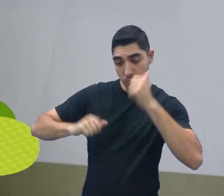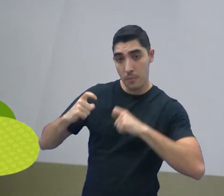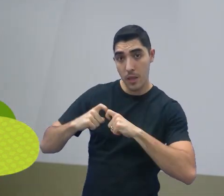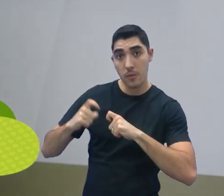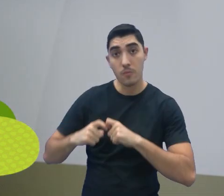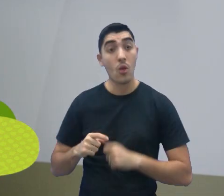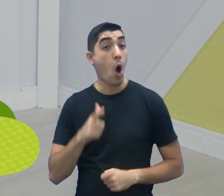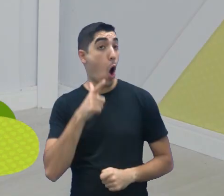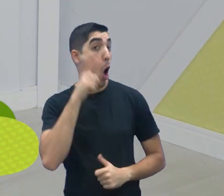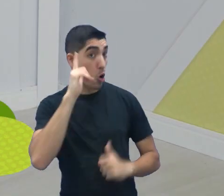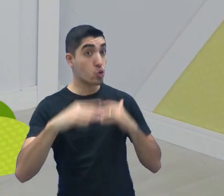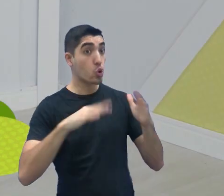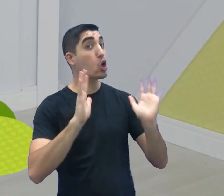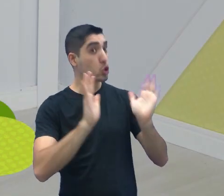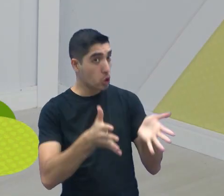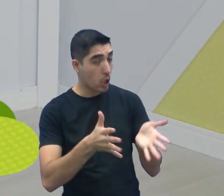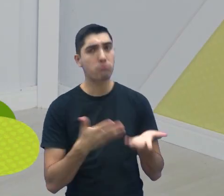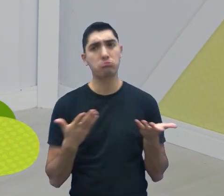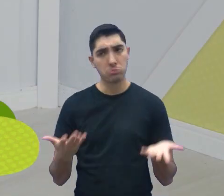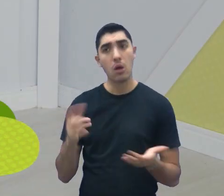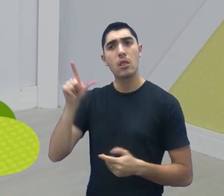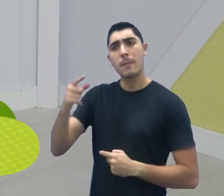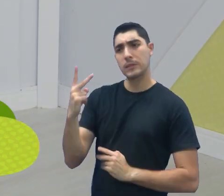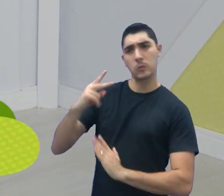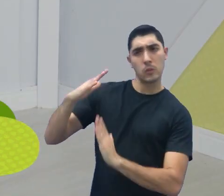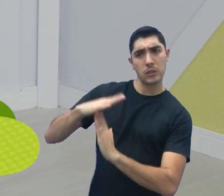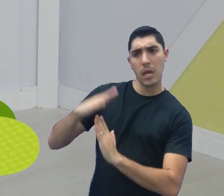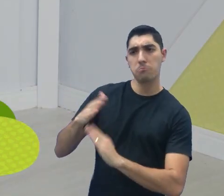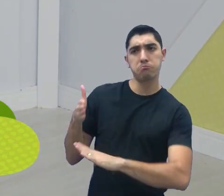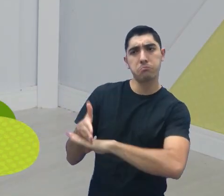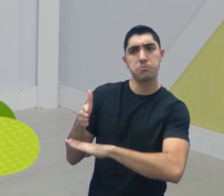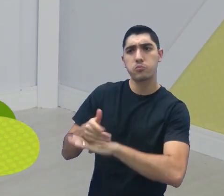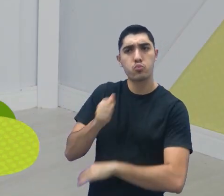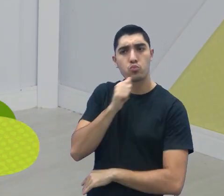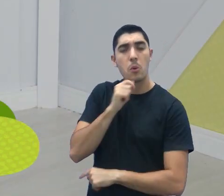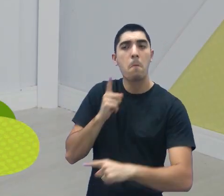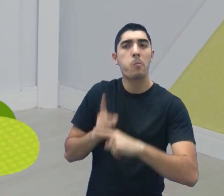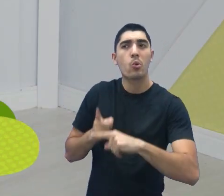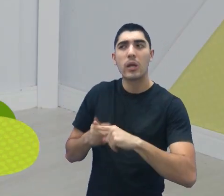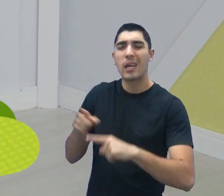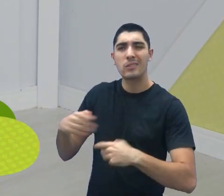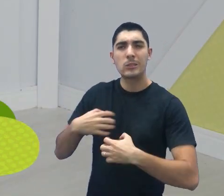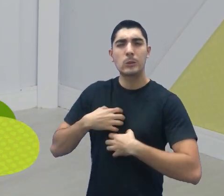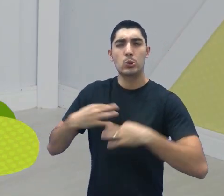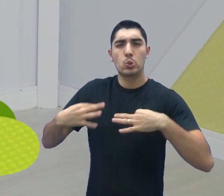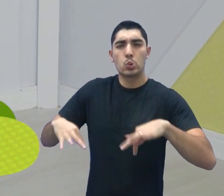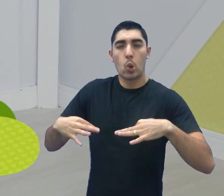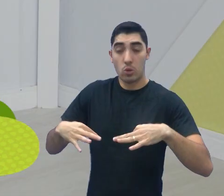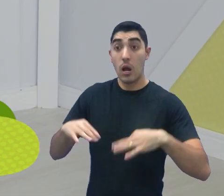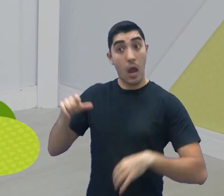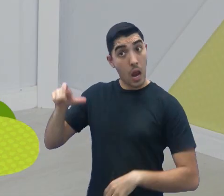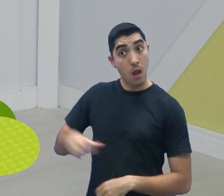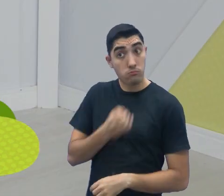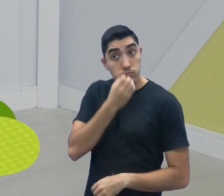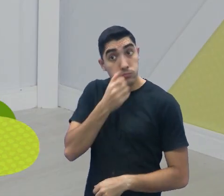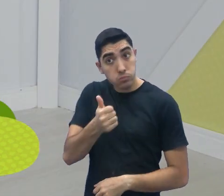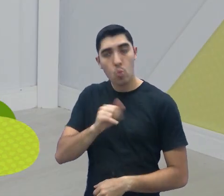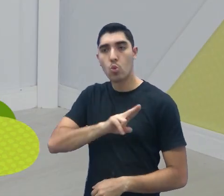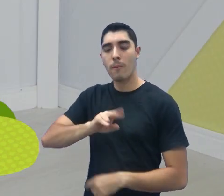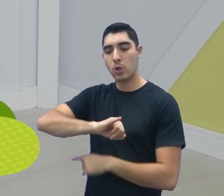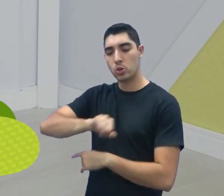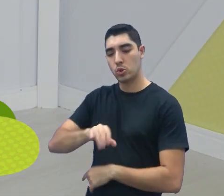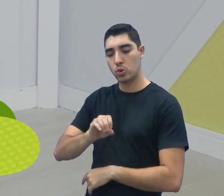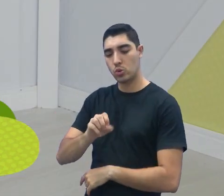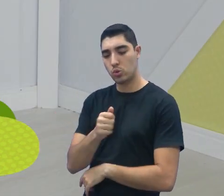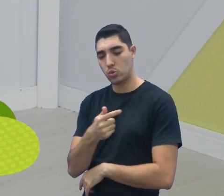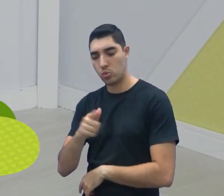jogou ontem. Então, ele não jogou o segundo tempo, me parece, né? Ele é um jogador importante, faz parte do rodízio, dá um descanso